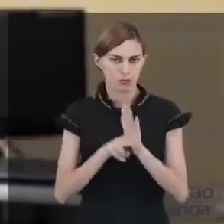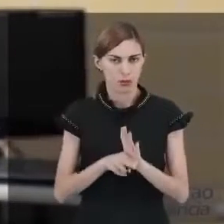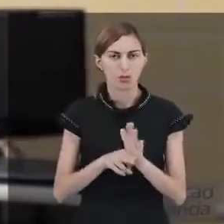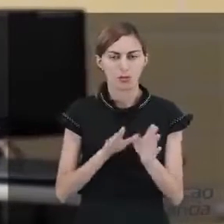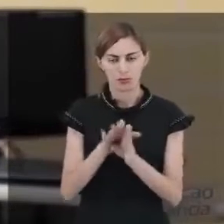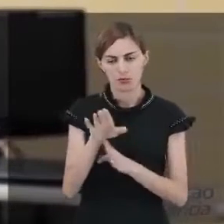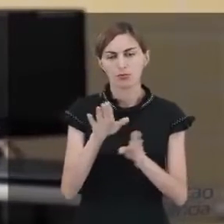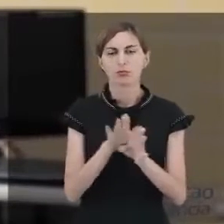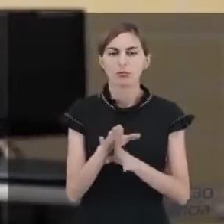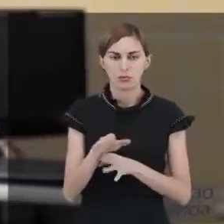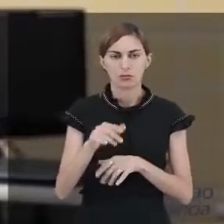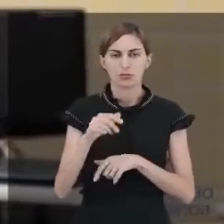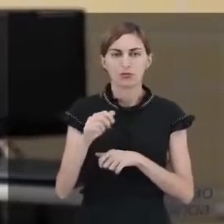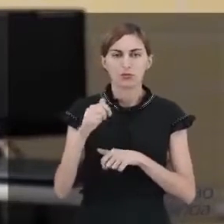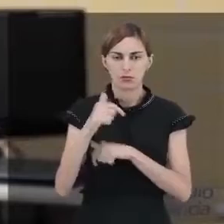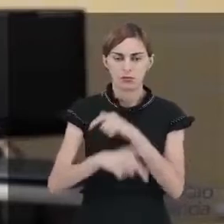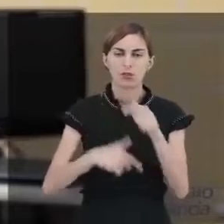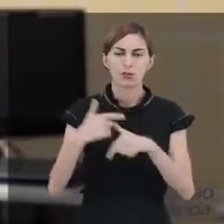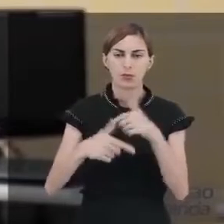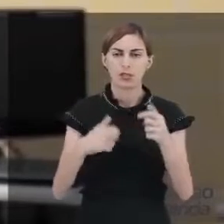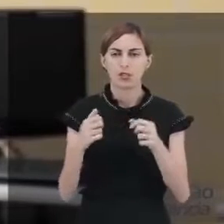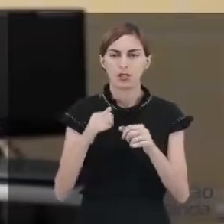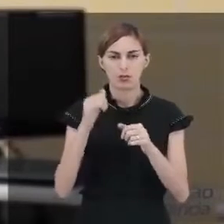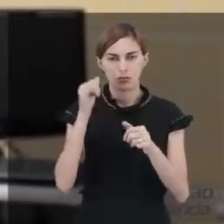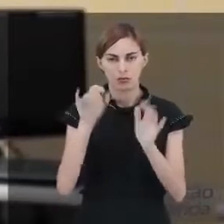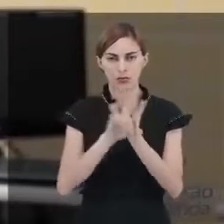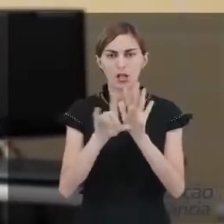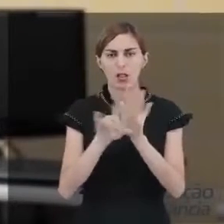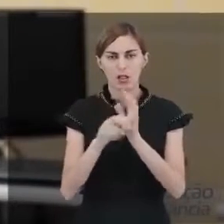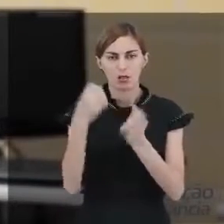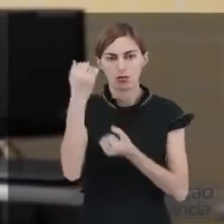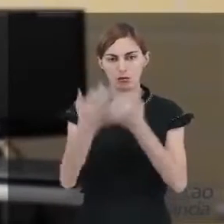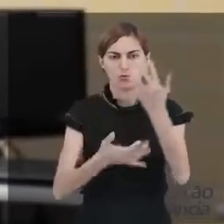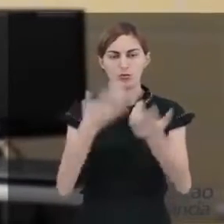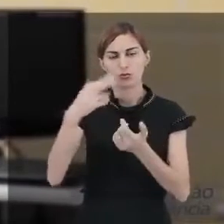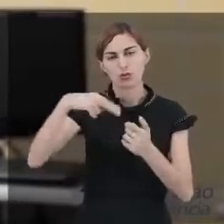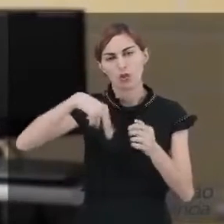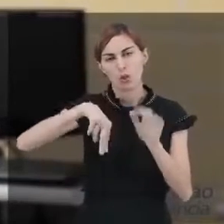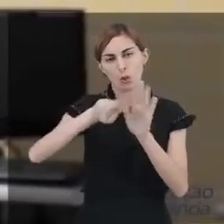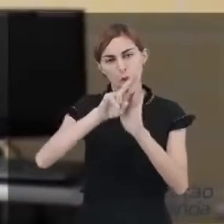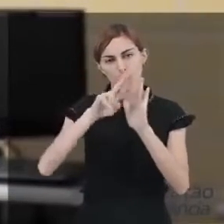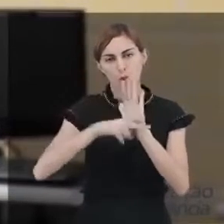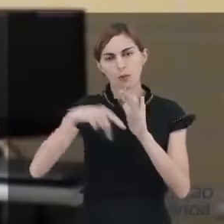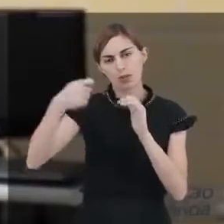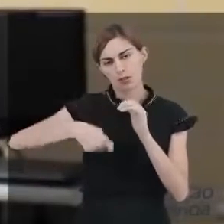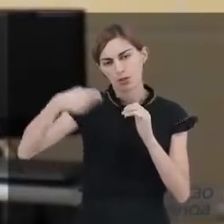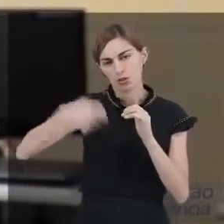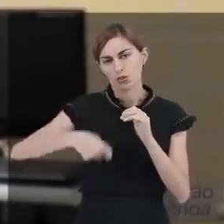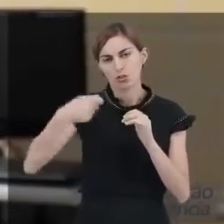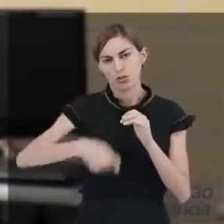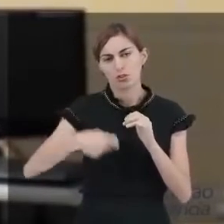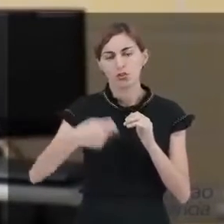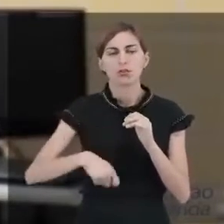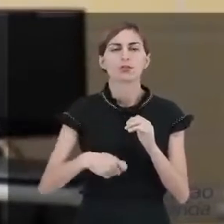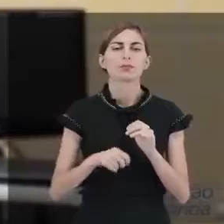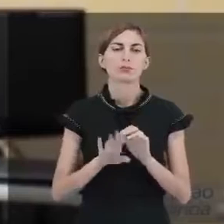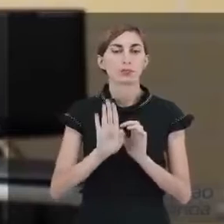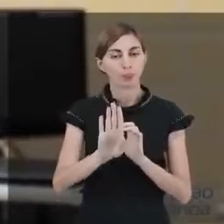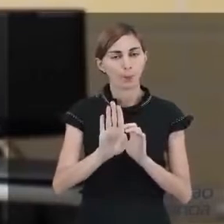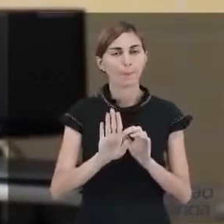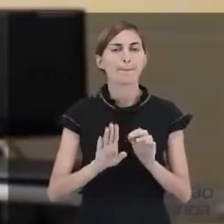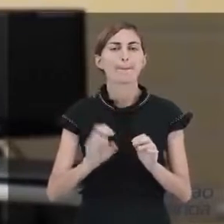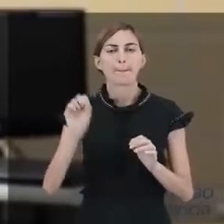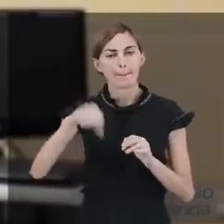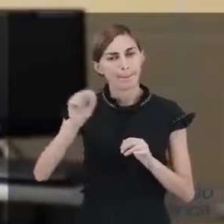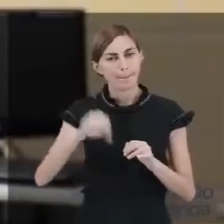a atividade de incêndio, a legislação de incêndio. Essas não são normas que têm exigência têm obrigatoriedade, mas sim